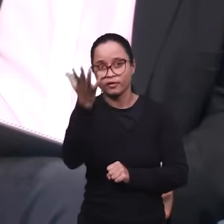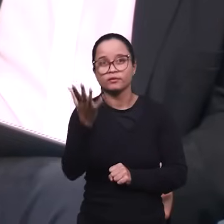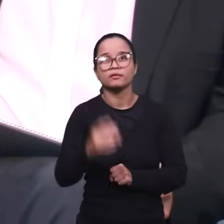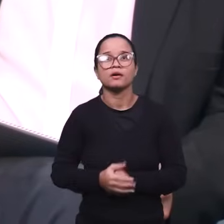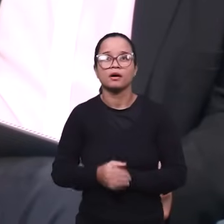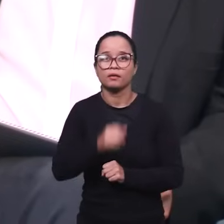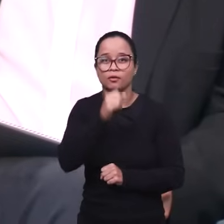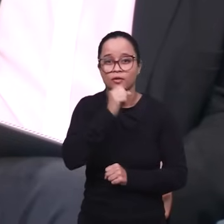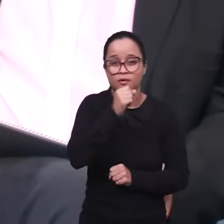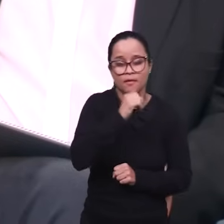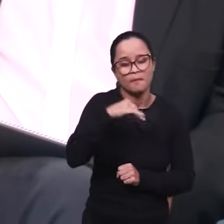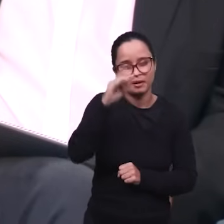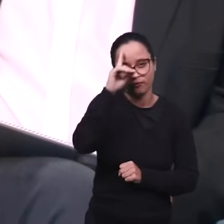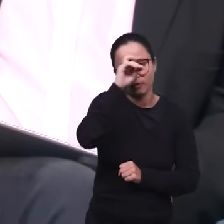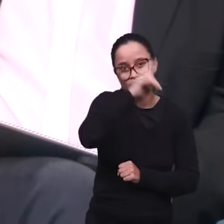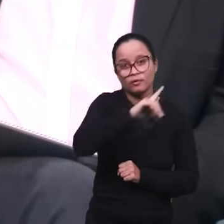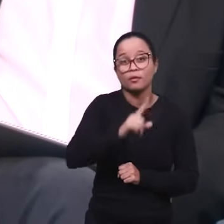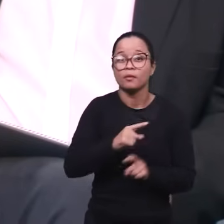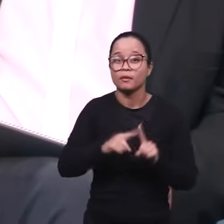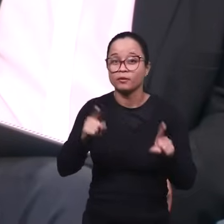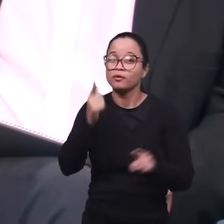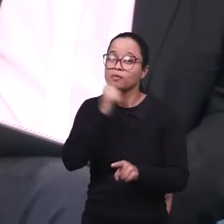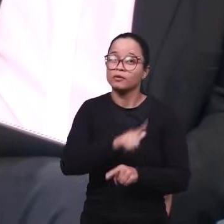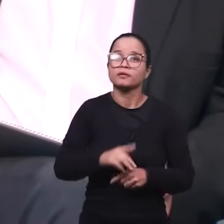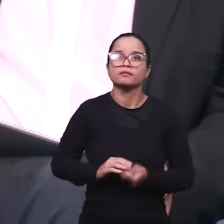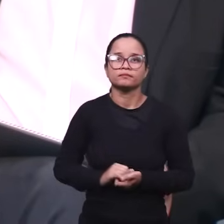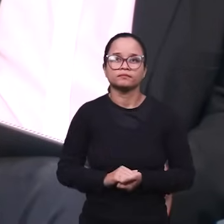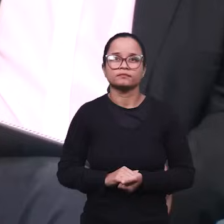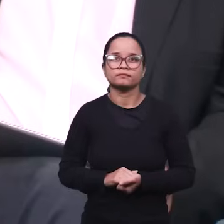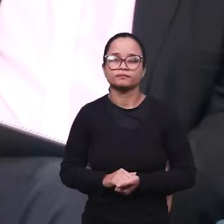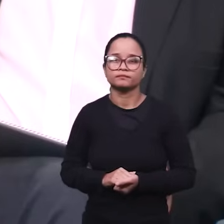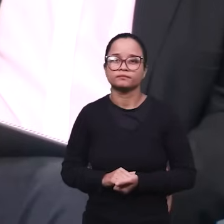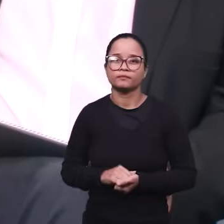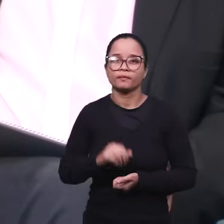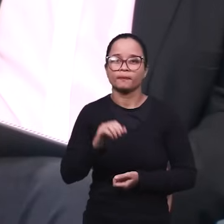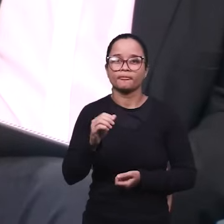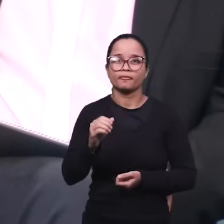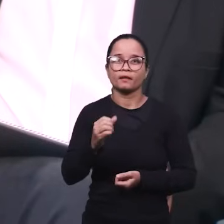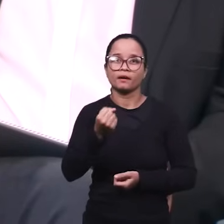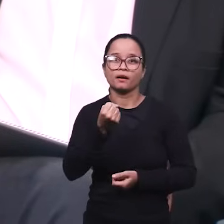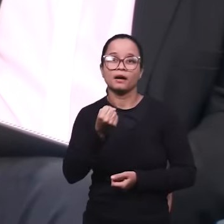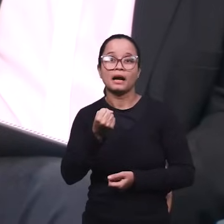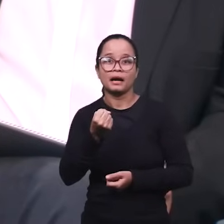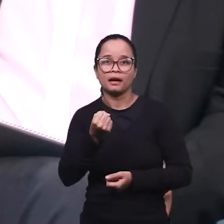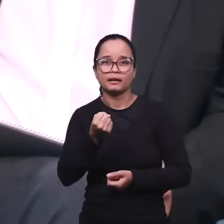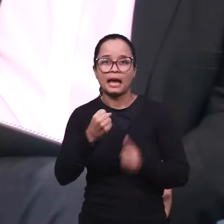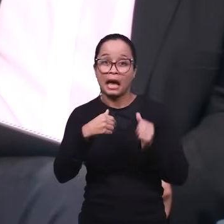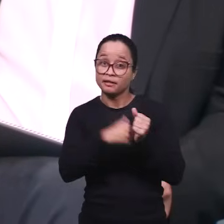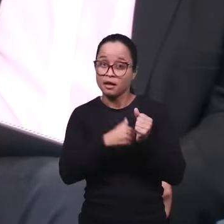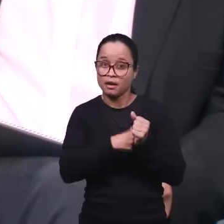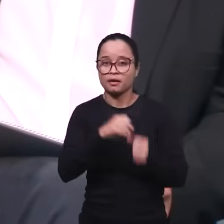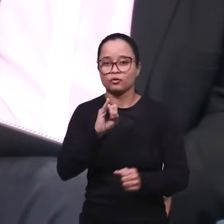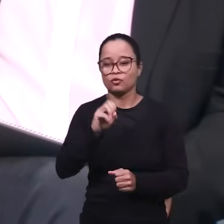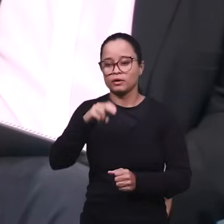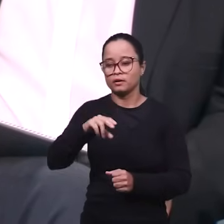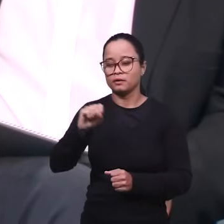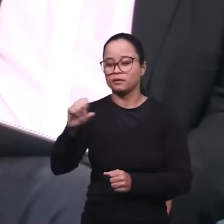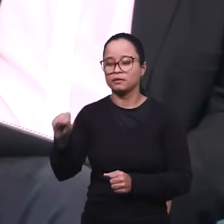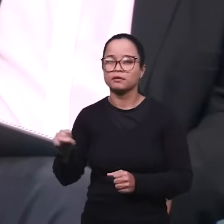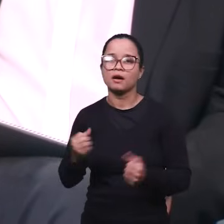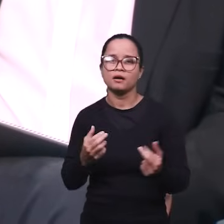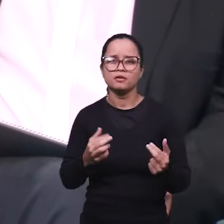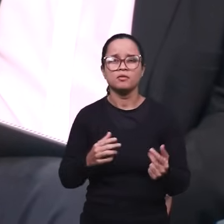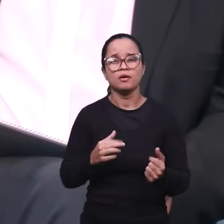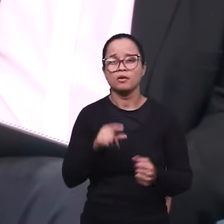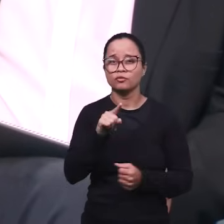muito fácil, para o idoso é mais complicado. Mas vocês conseguem entrar, a senha do INSS, a mesma senha do .gov. Então, vocês baixam o